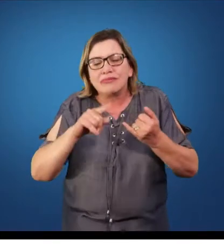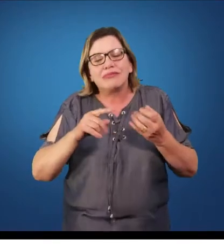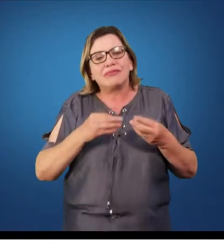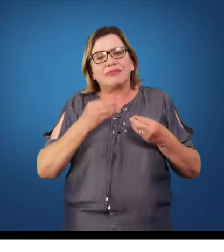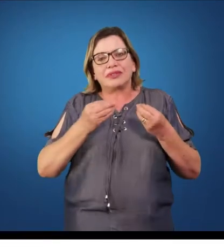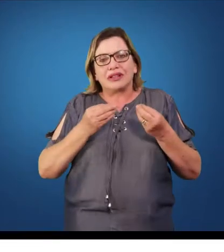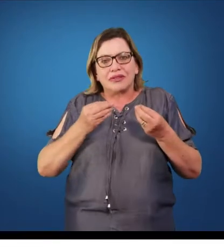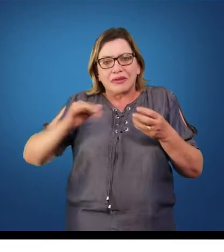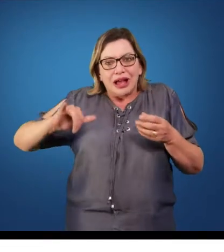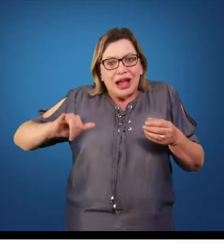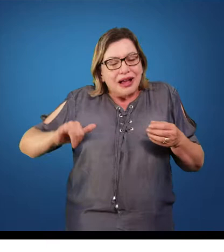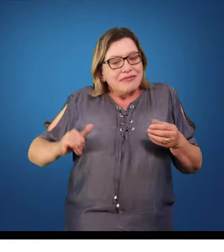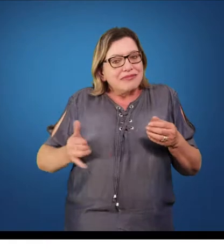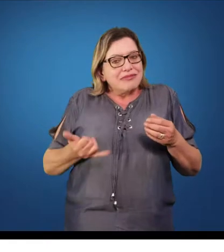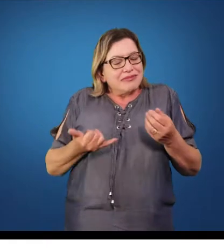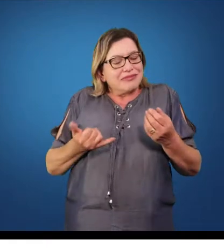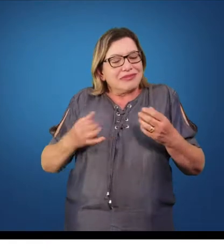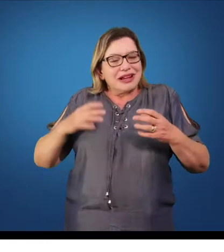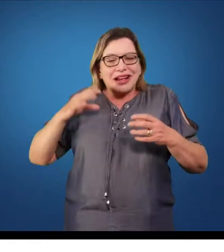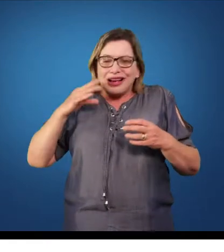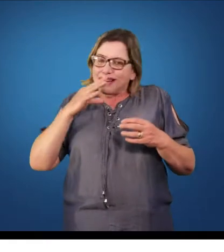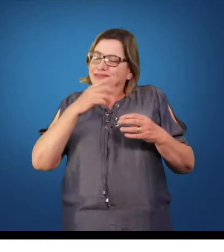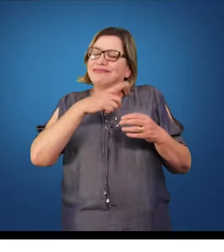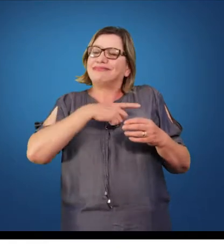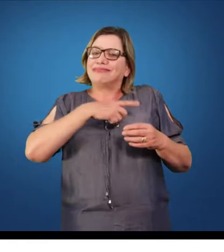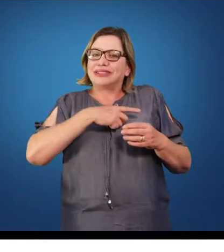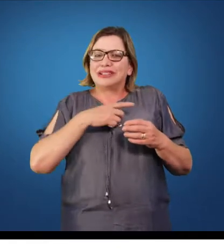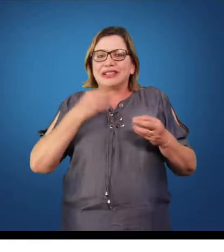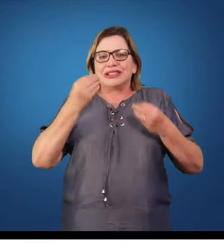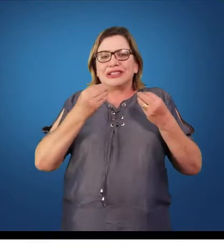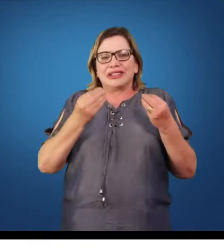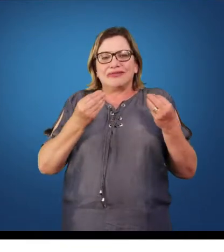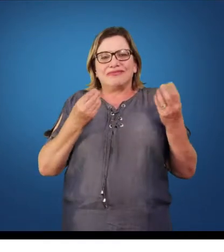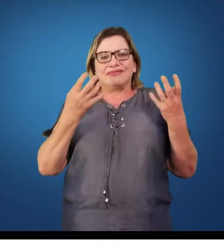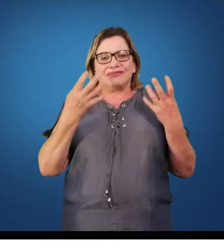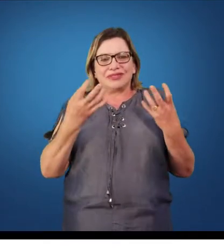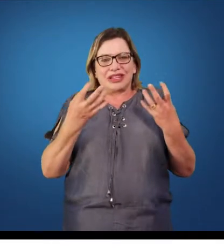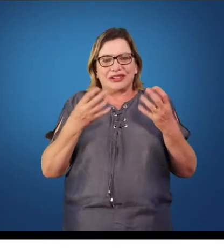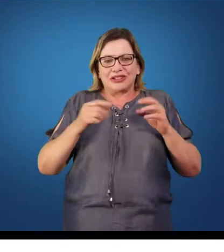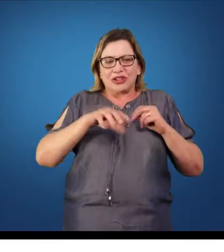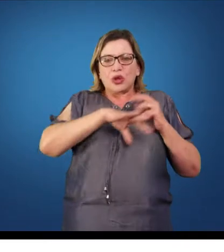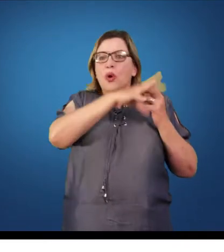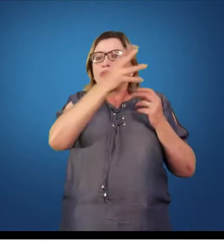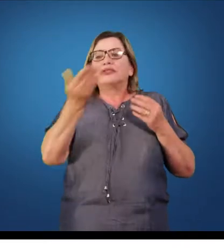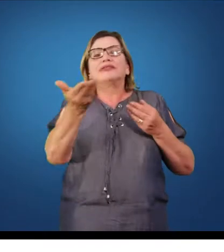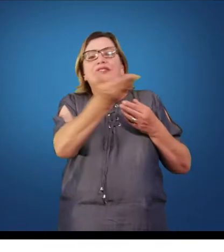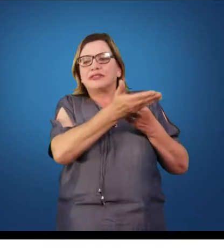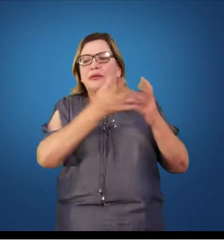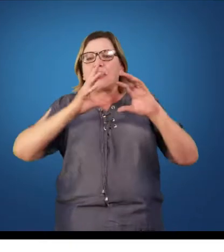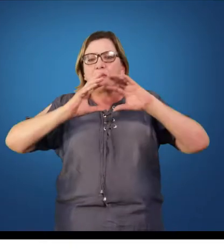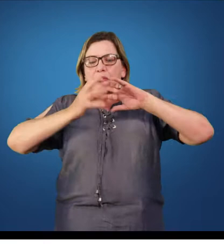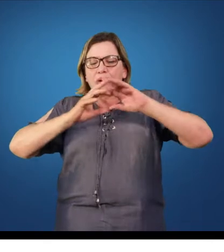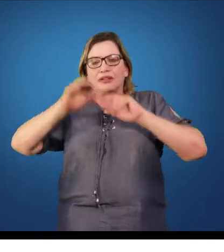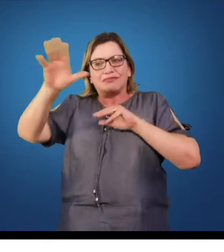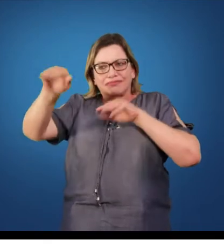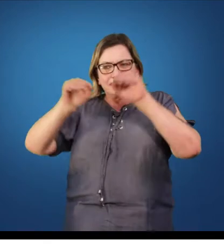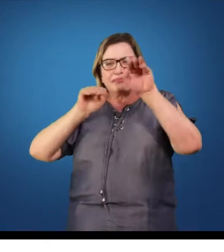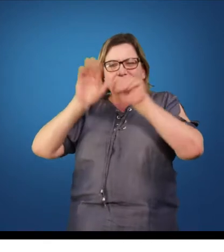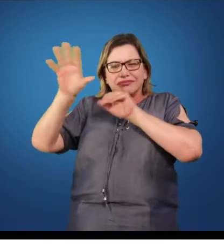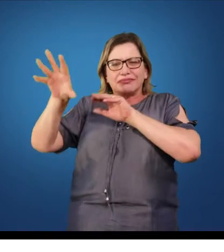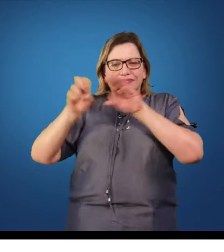E vamos aproveitar para aquecer, ok? Então eu gostaria que cada um pegasse uma bola ali, ali